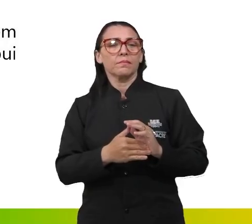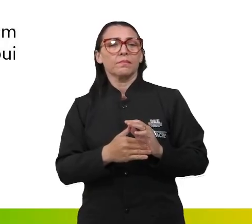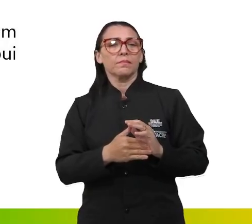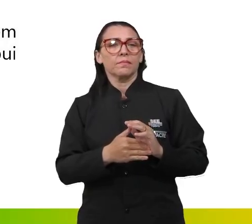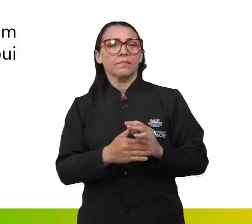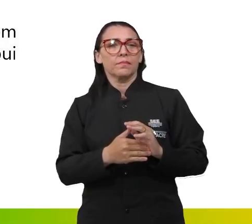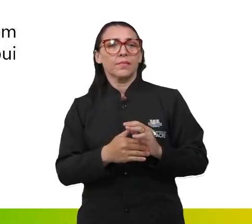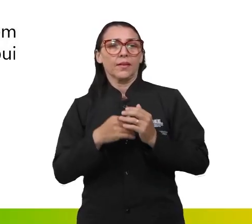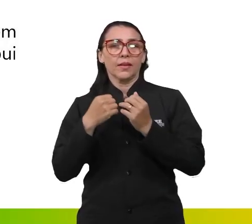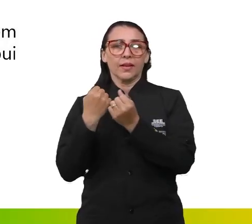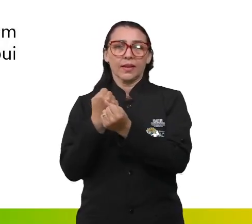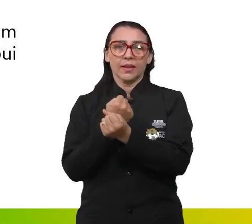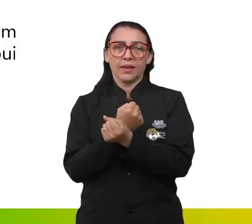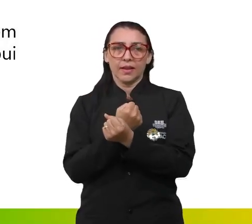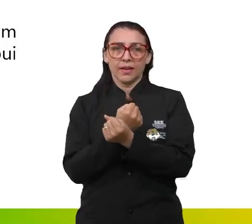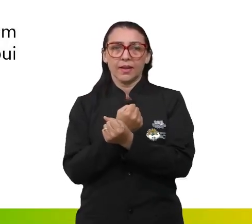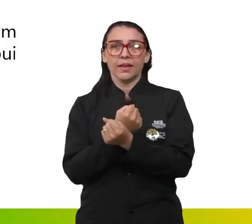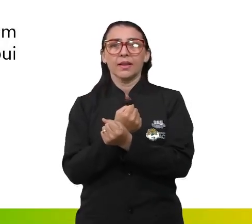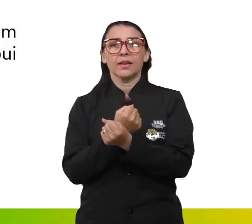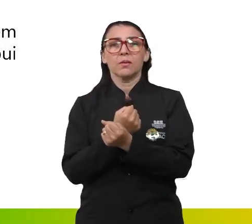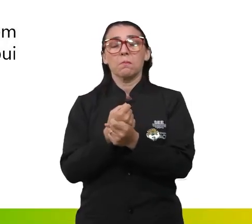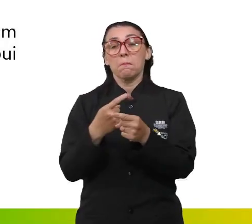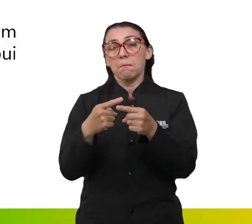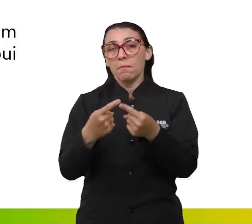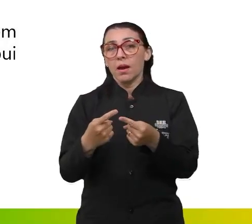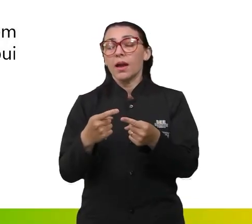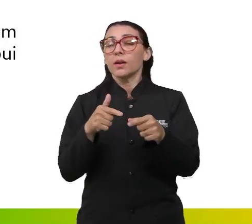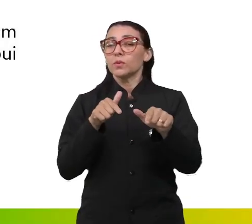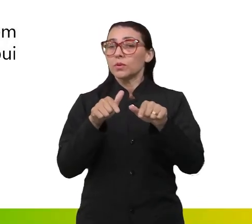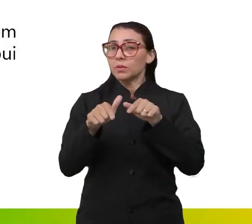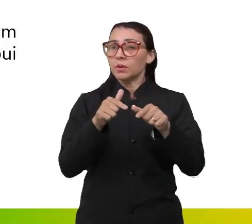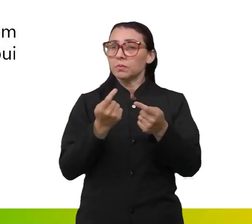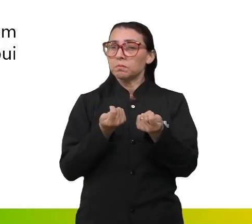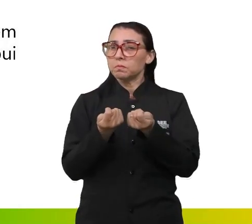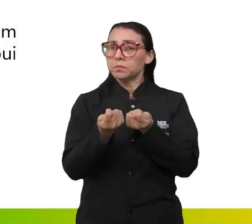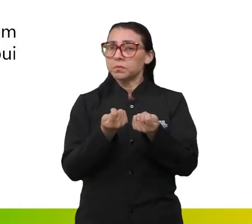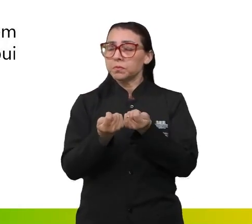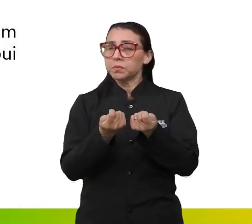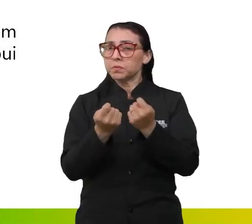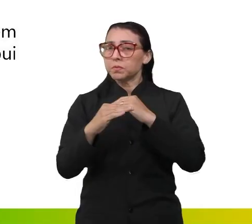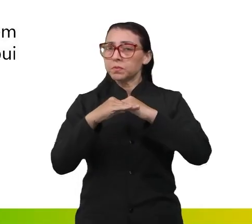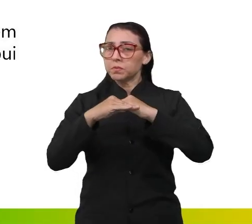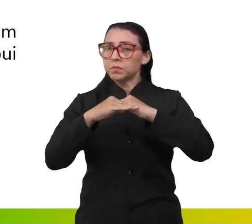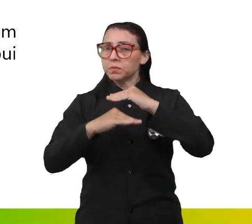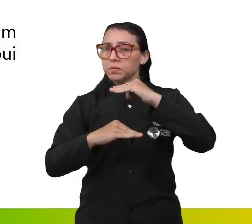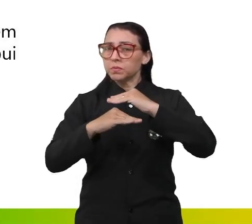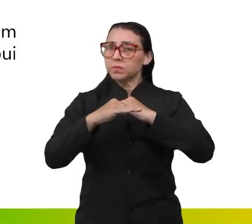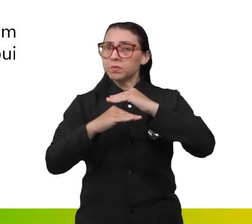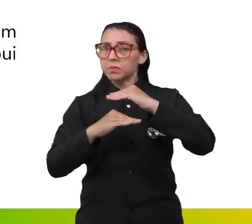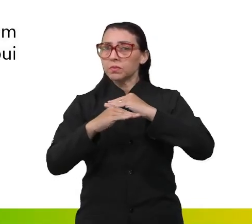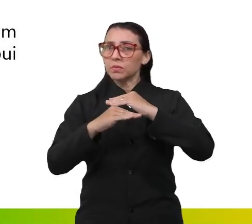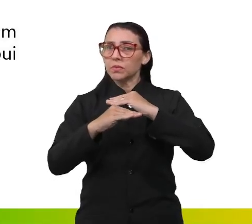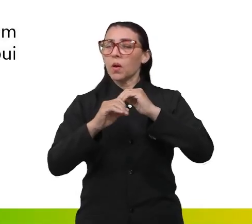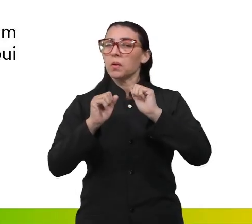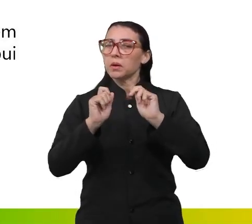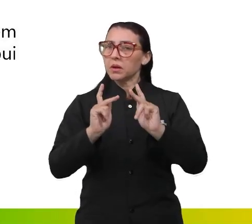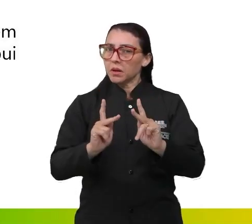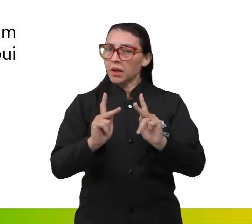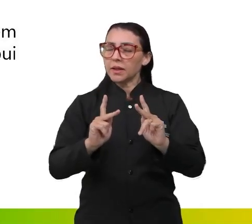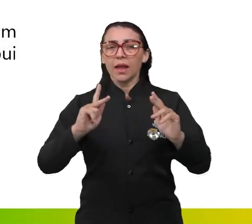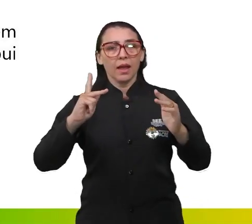distribuída de forma justa entre a população, pois o mercado regula as desigualdades. Ok, isso daqui